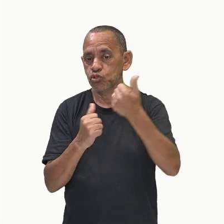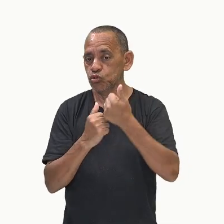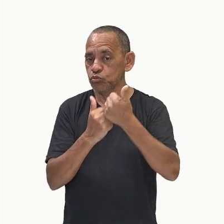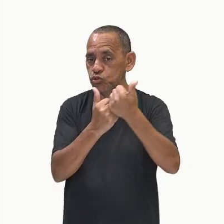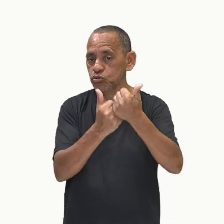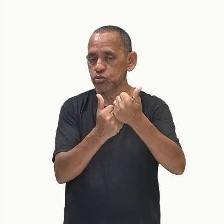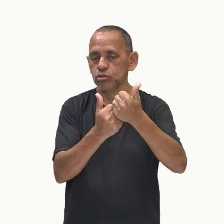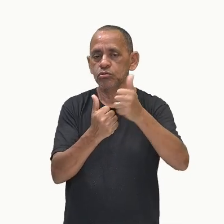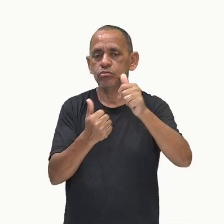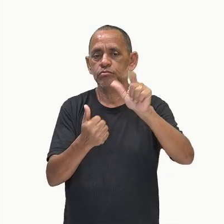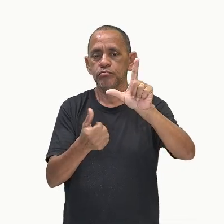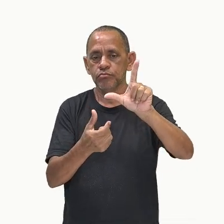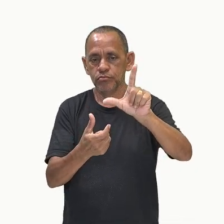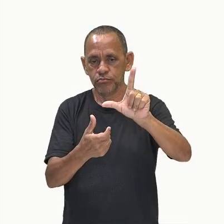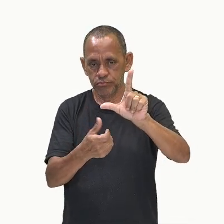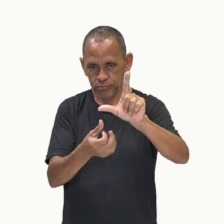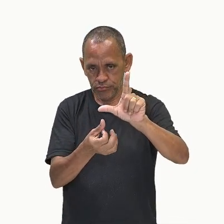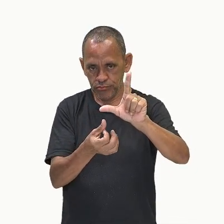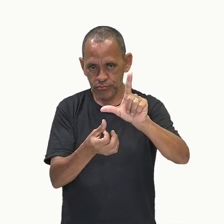quem? Por 6.